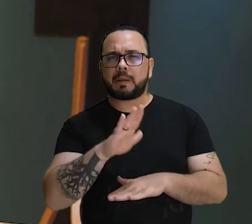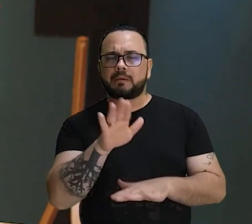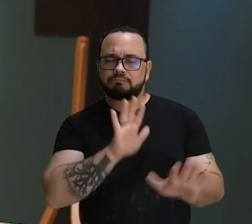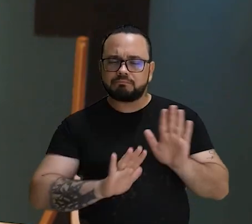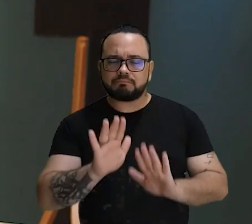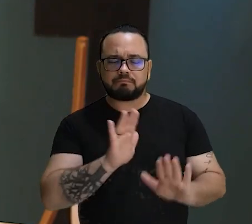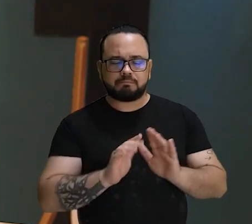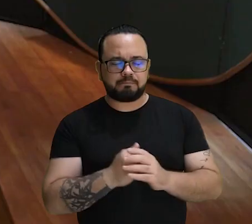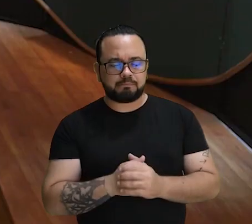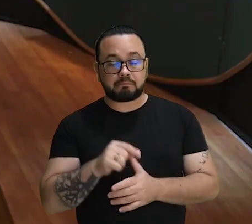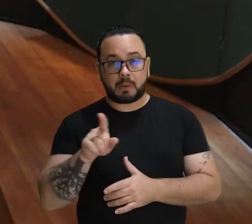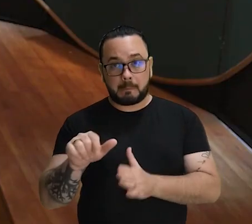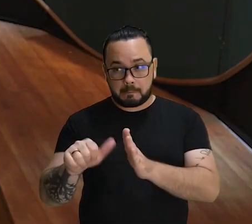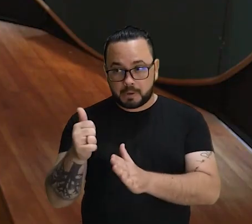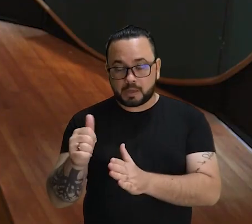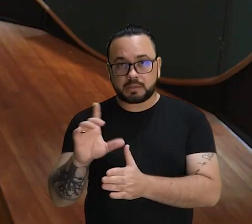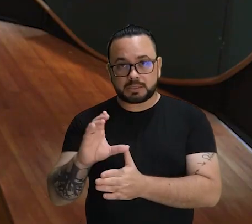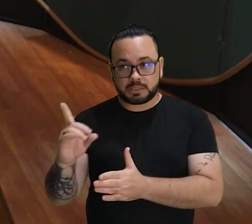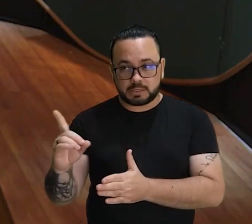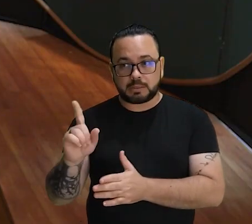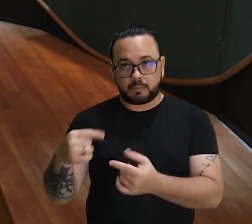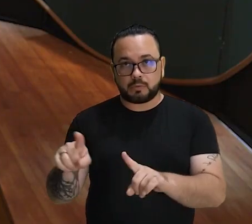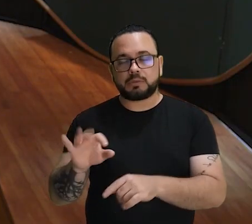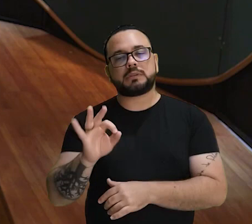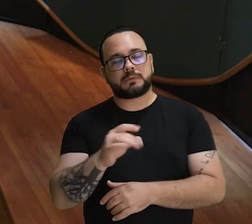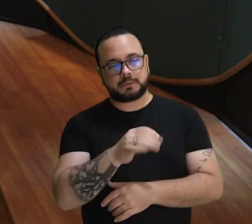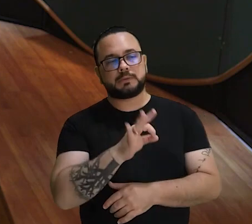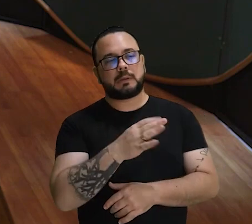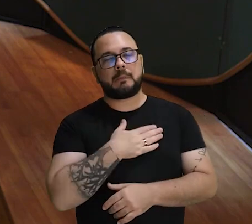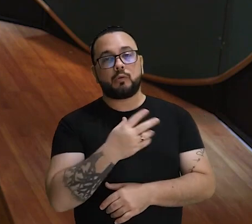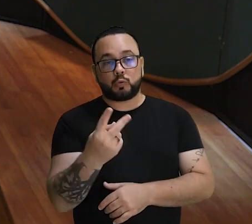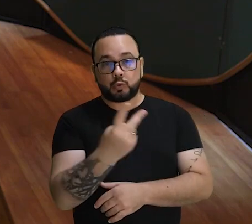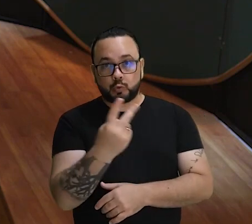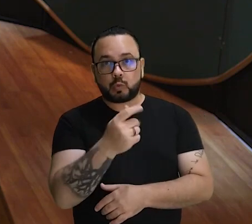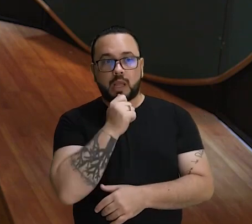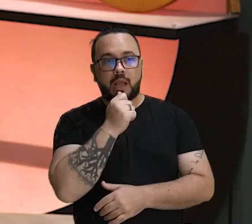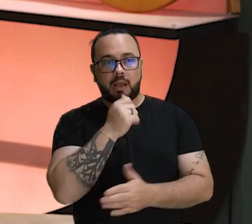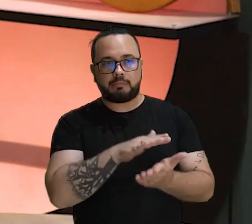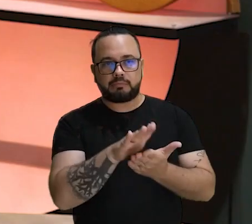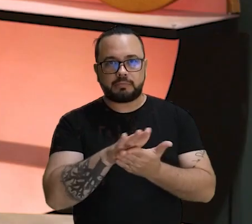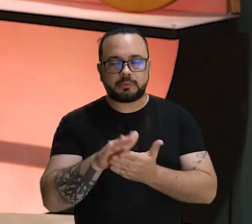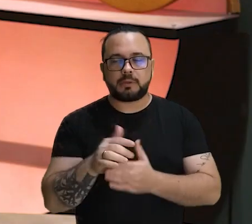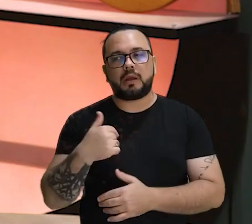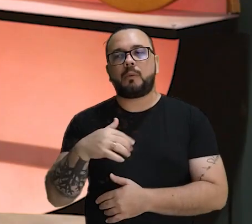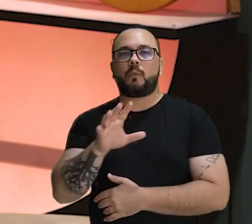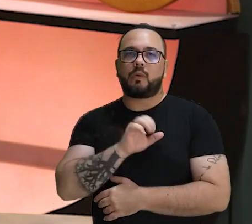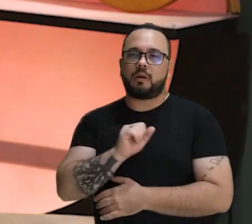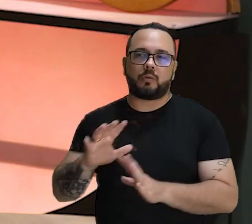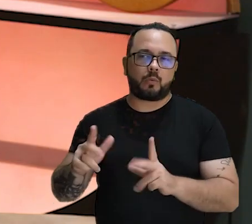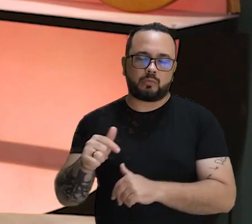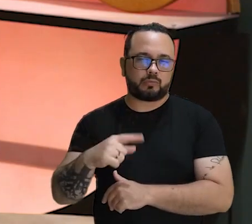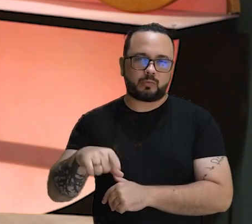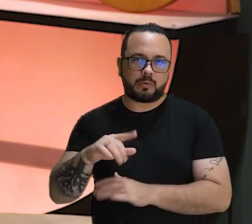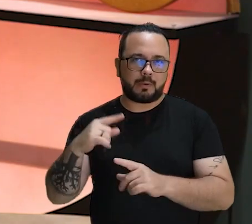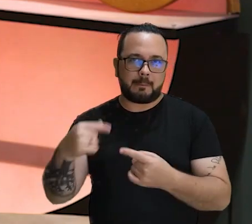cuidadosa. Então, isso Entendi. Dá mais trabalho. Esse é o seu primeiro disco, né? Esse foi o primeiro. Esse aí tá saindo o segundo. Esse agora disco eu amo, né? Não, eu gosto